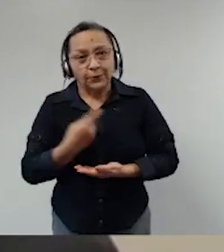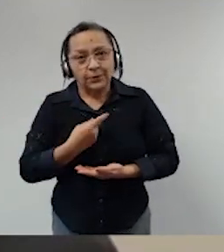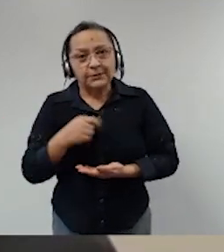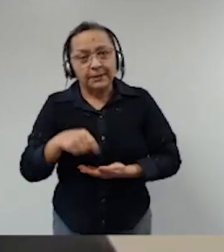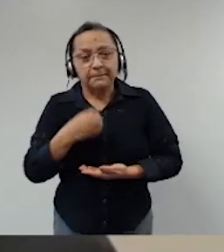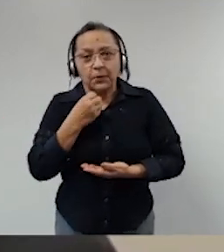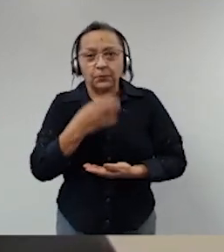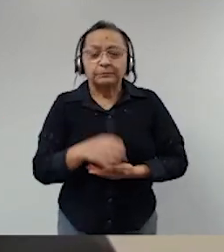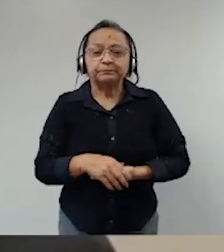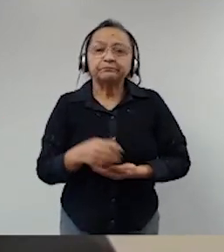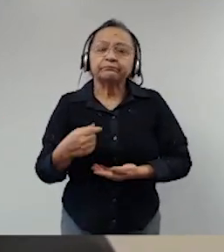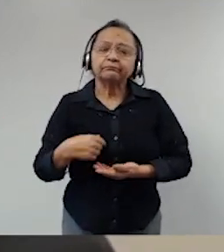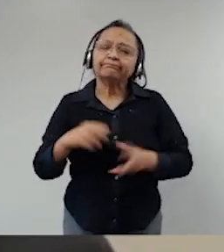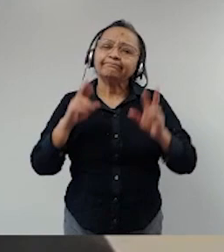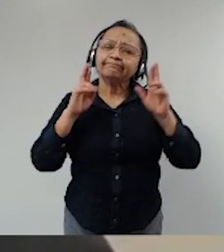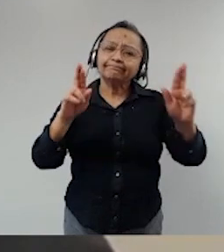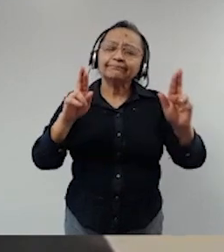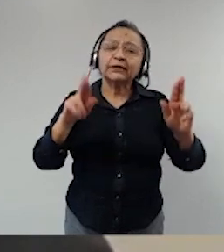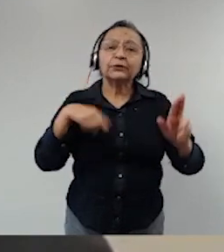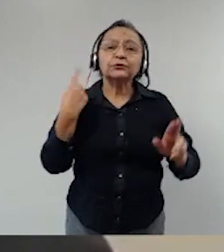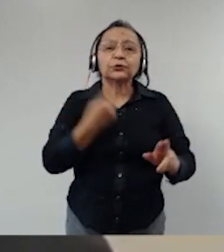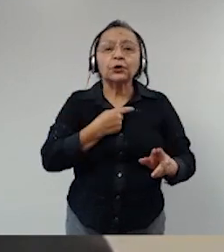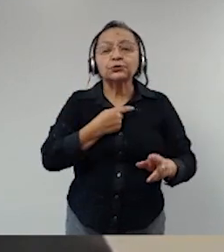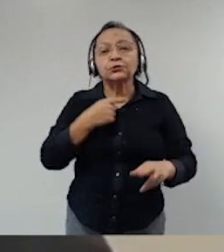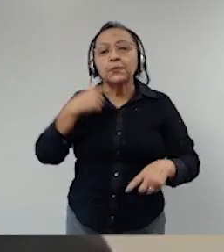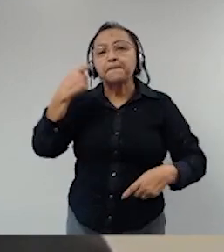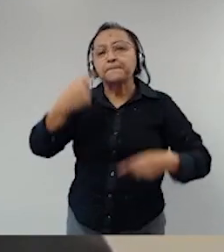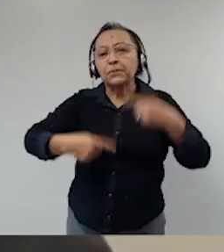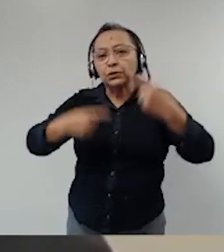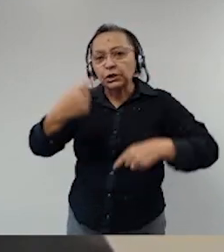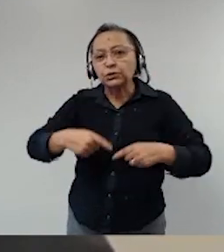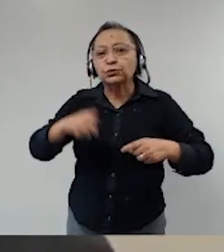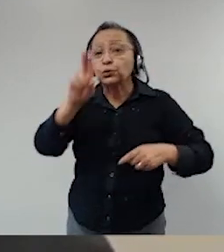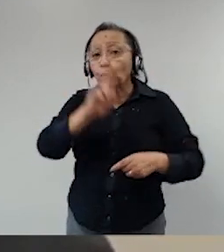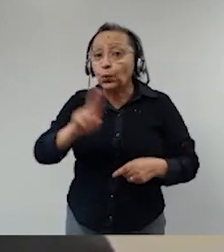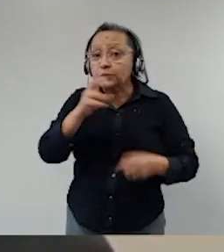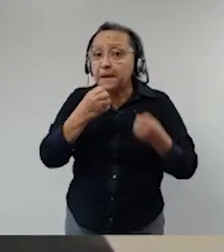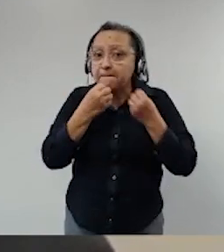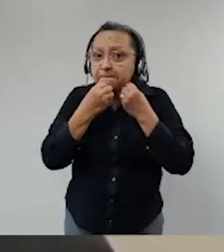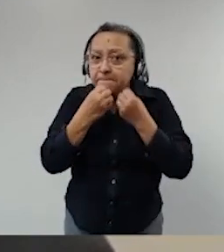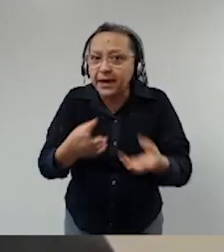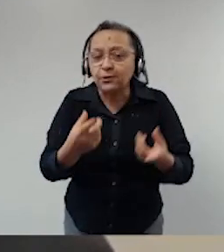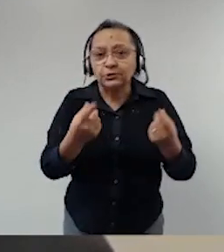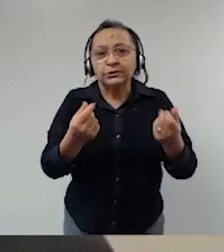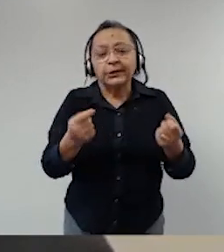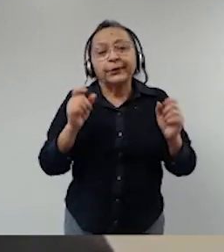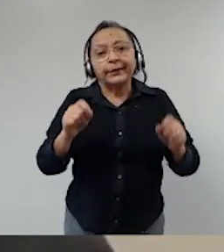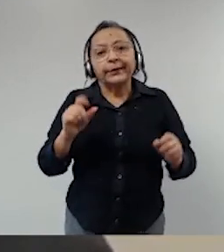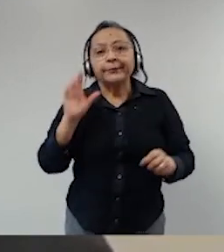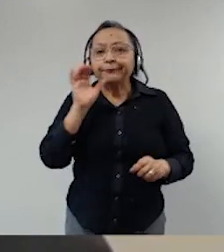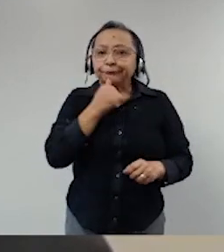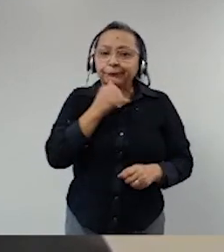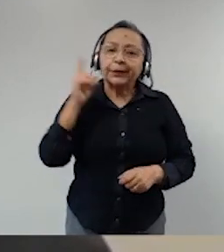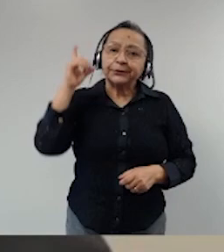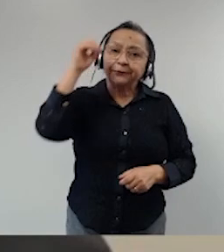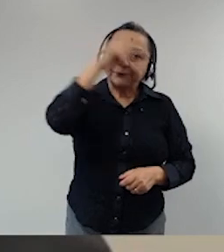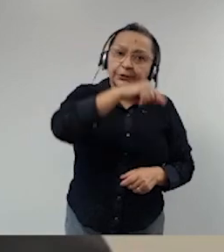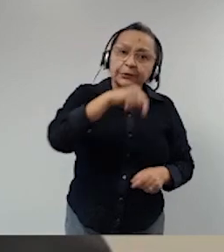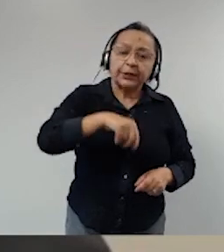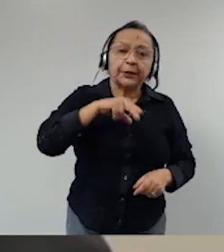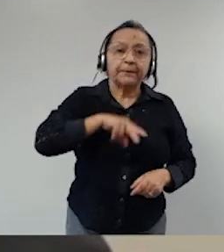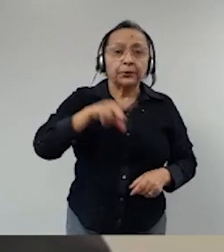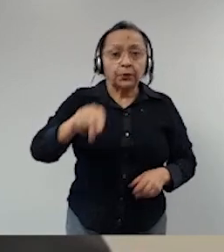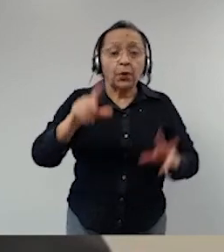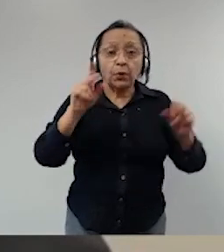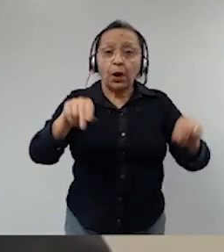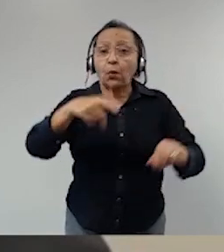Temos que desejar depois que os nossos políticos gastem bem o dinheiro, o que é muito difícil em Portugal, como é em todos os países